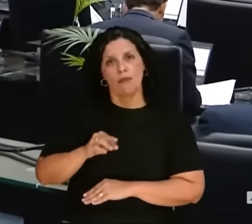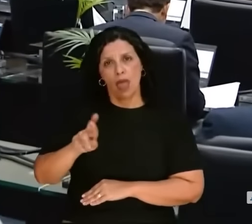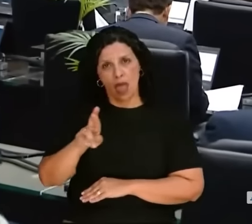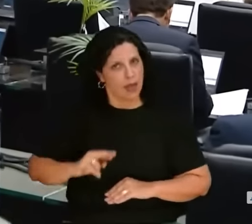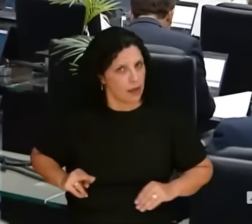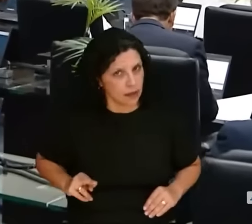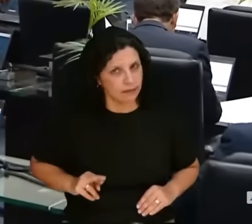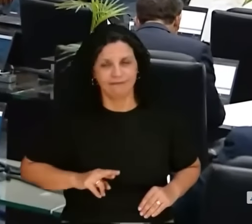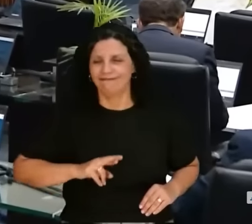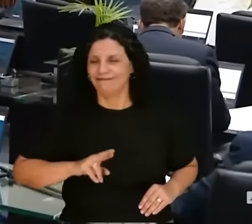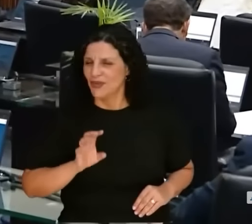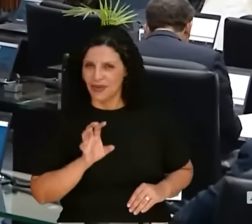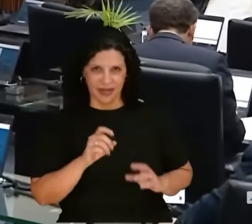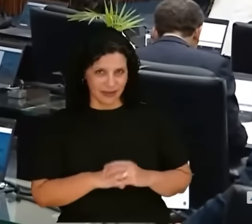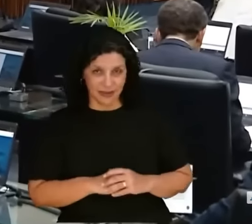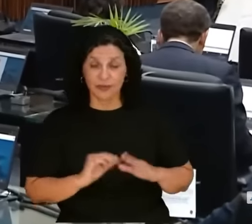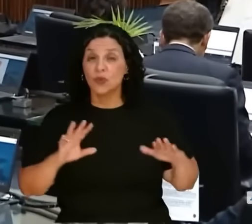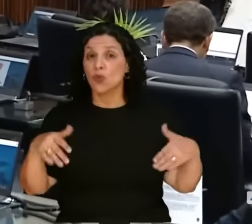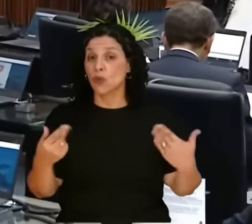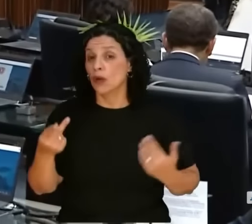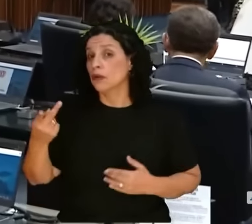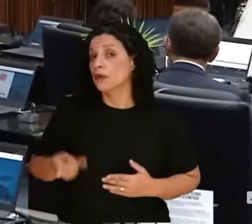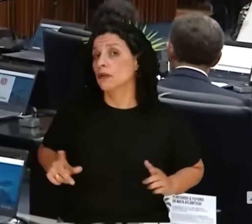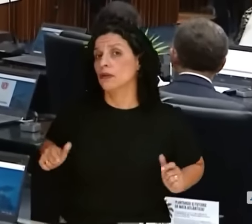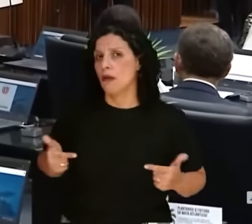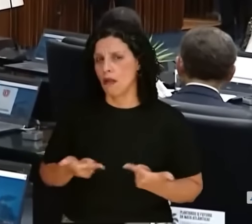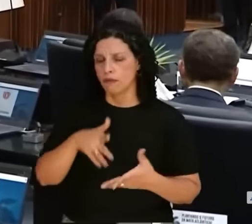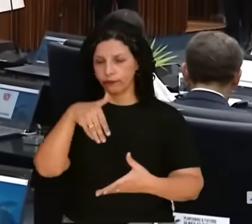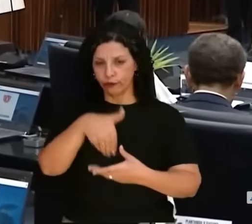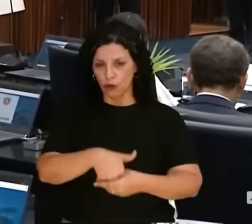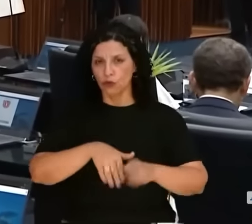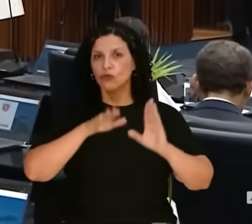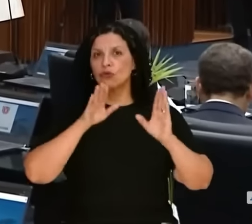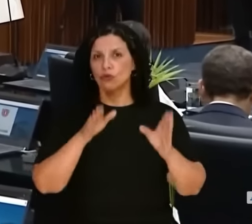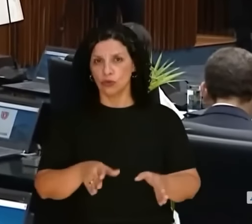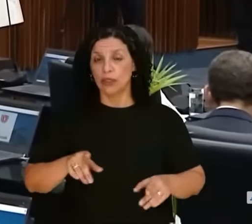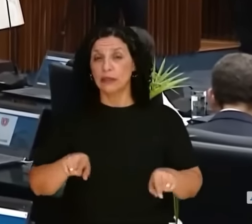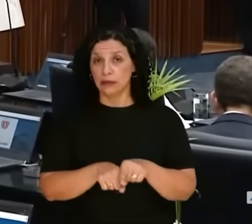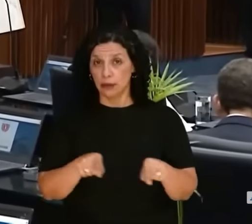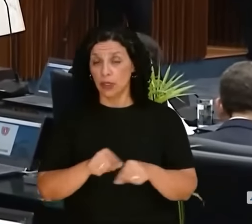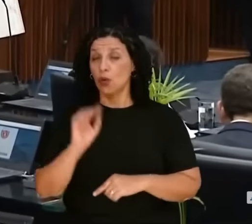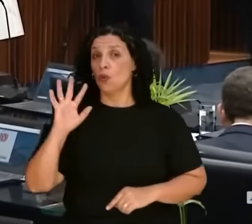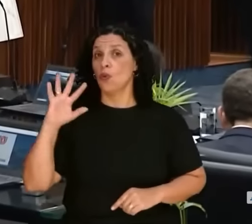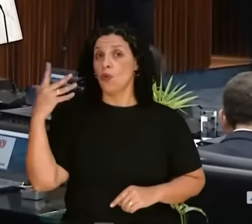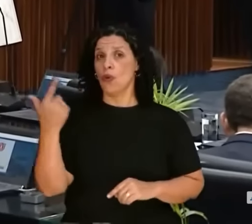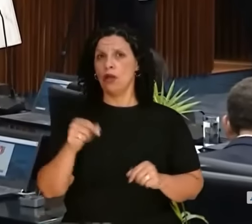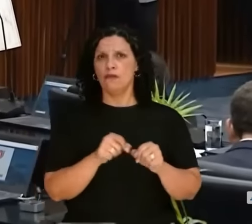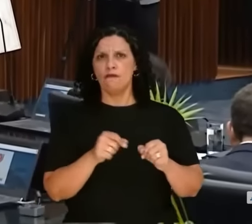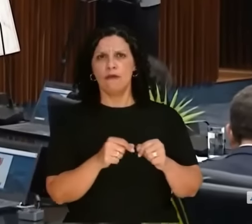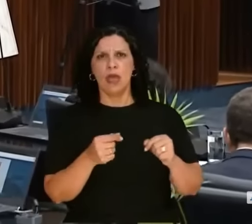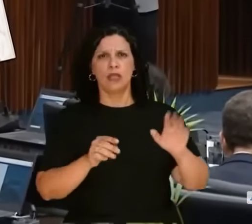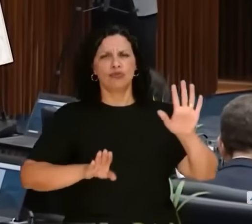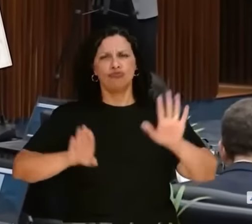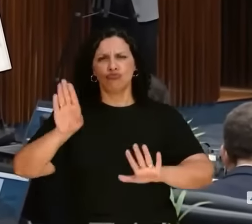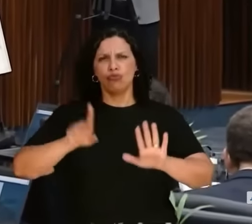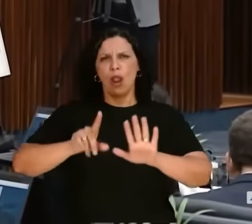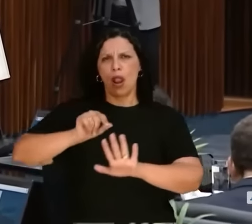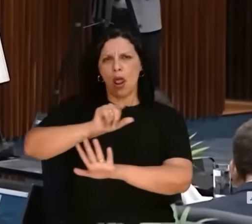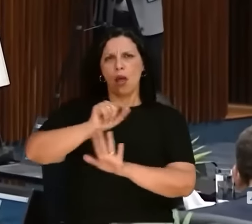assim. Quando foi aqui nessa casa votado, quando foi leiloado o